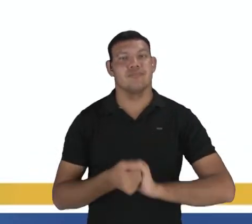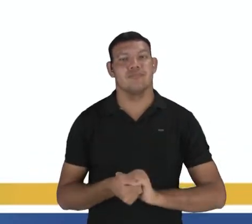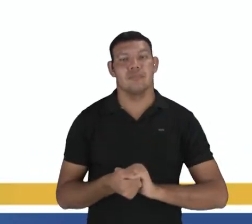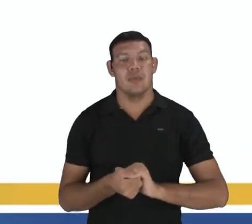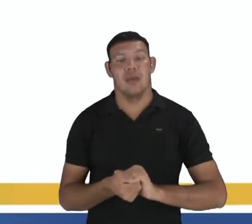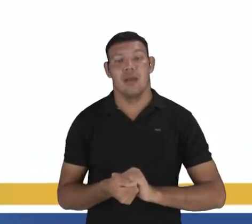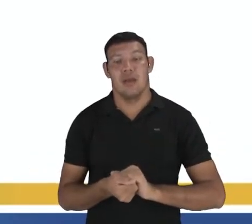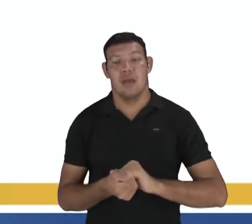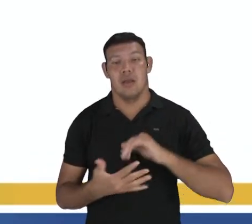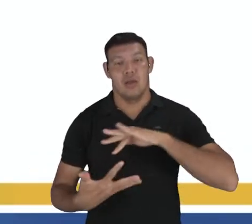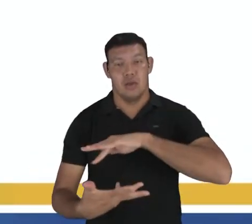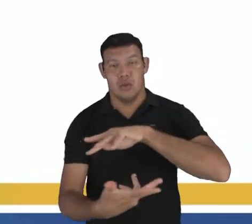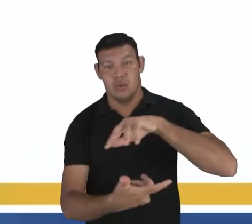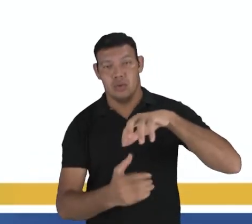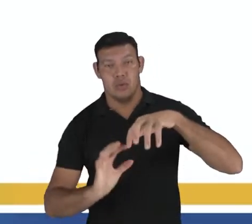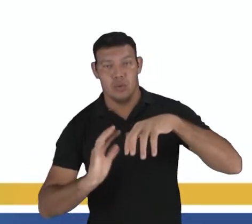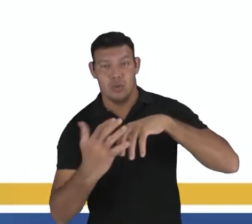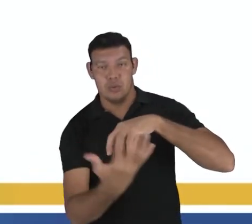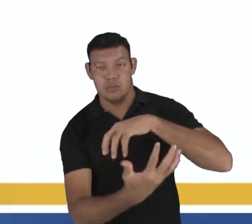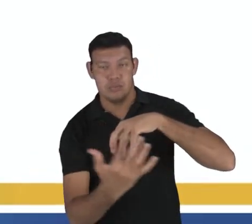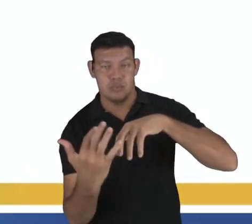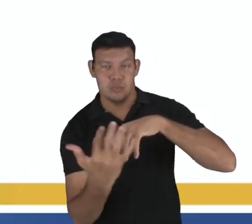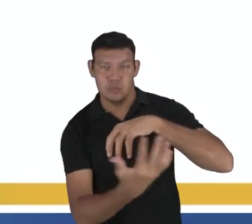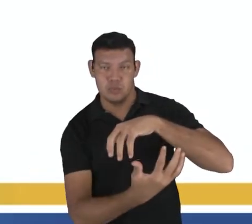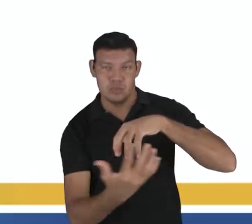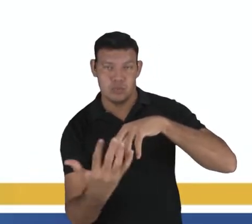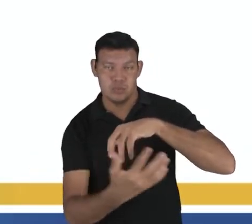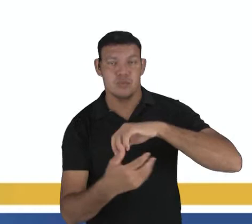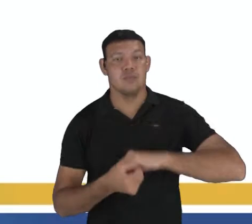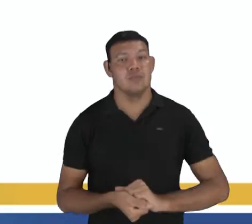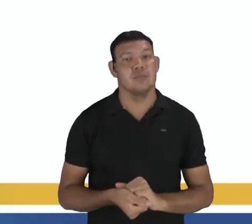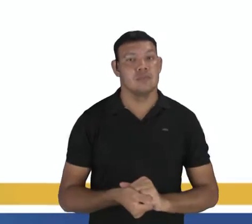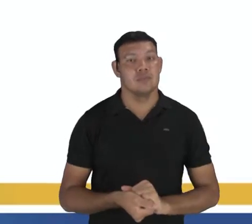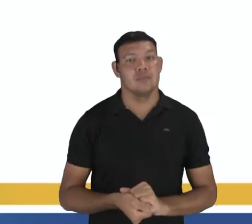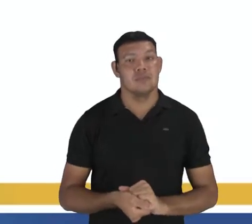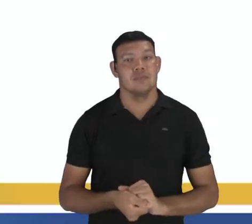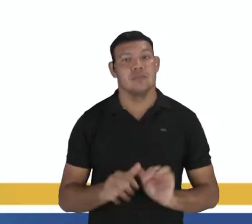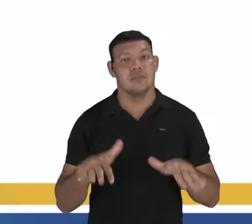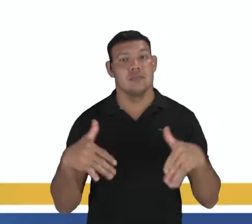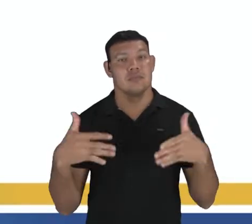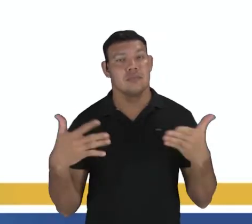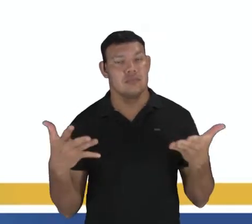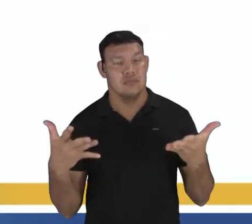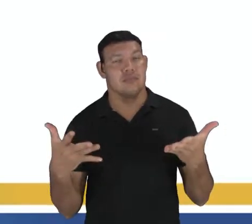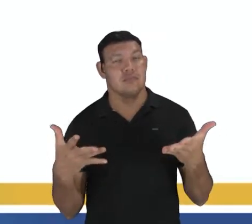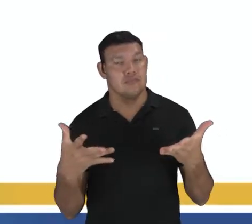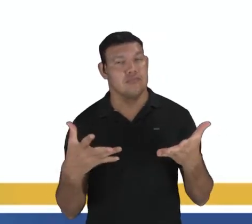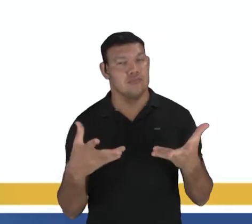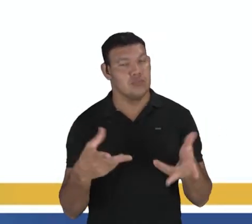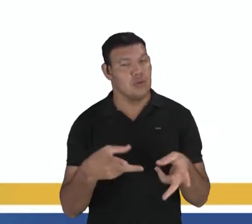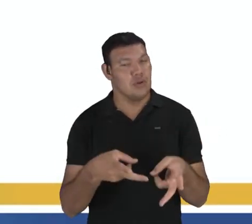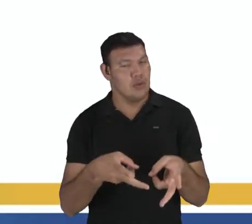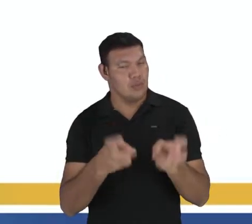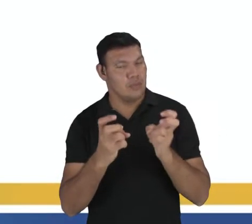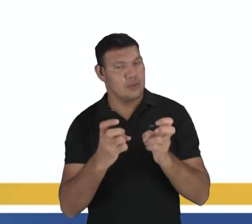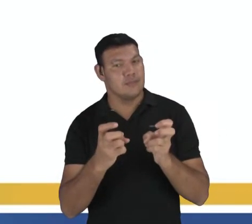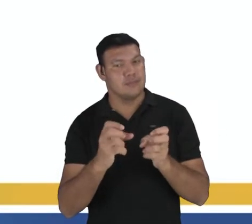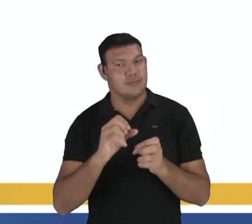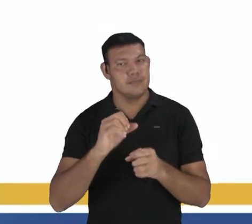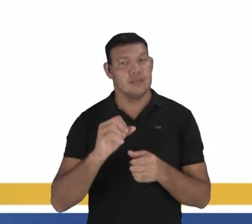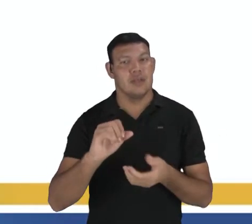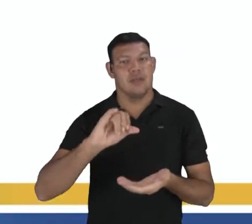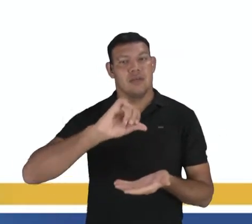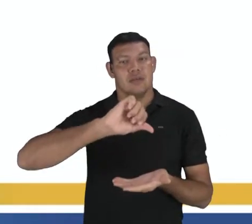do Nordeste da África, né? Então, aí a gente tem atualmente uma região aí que é considerada, então, o Iraque,